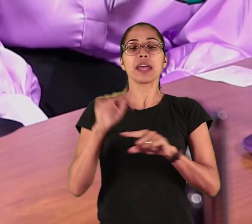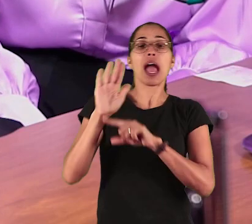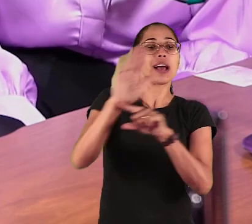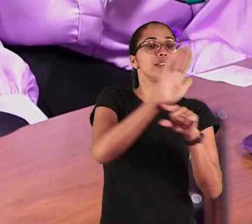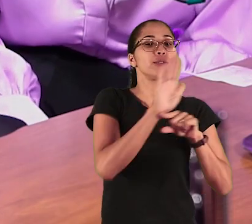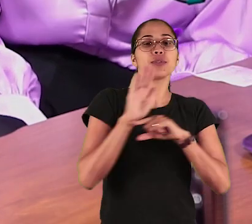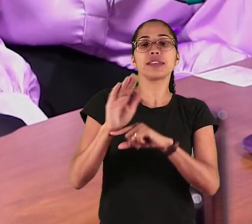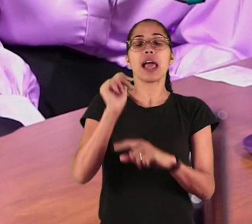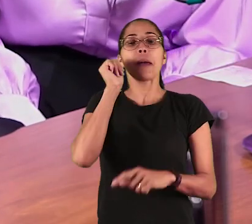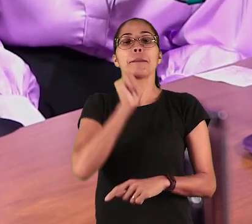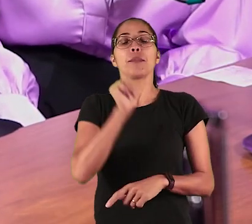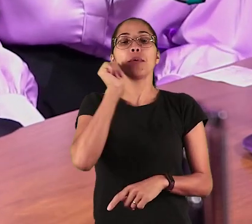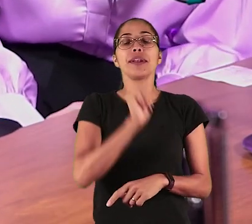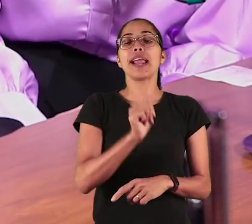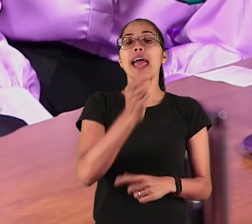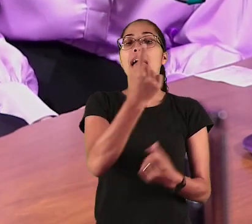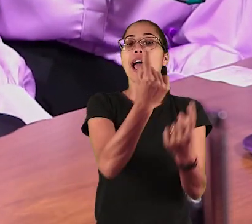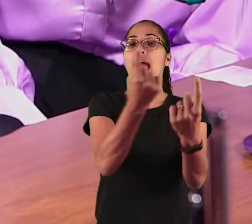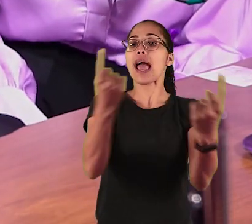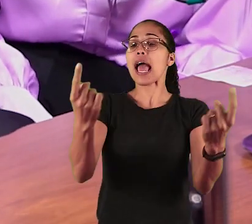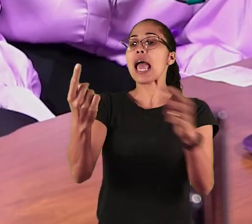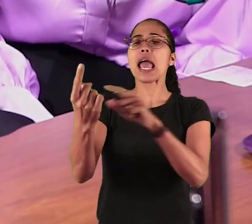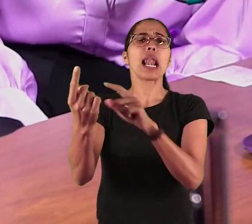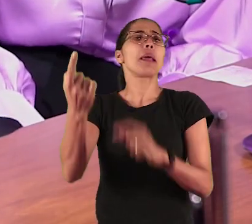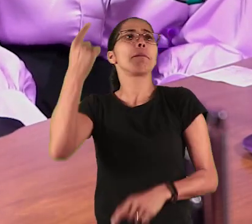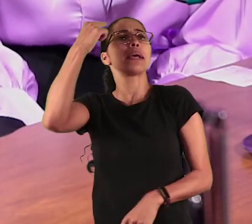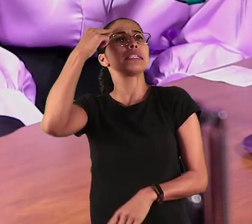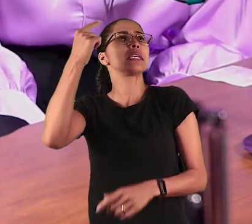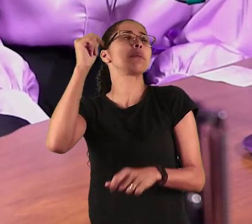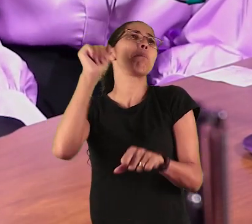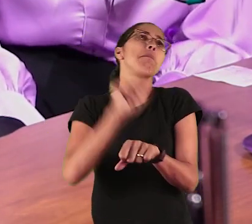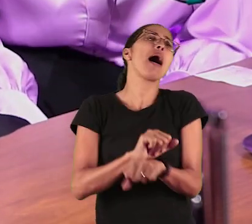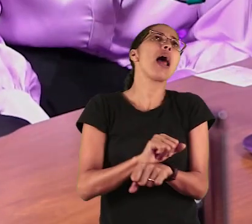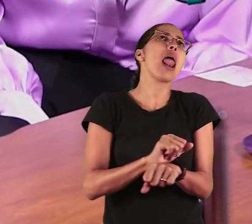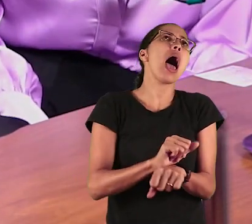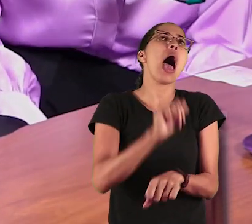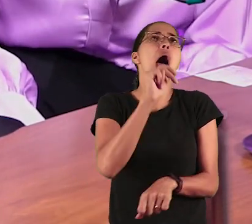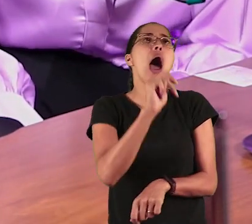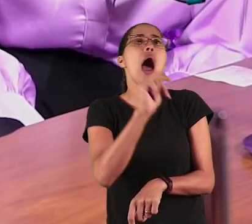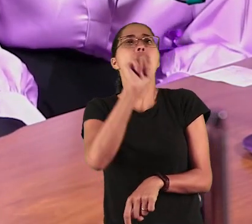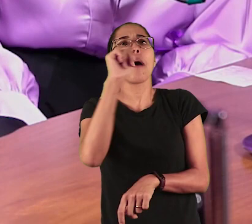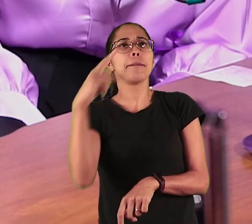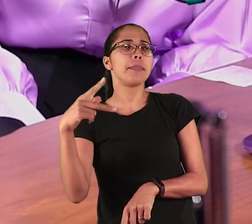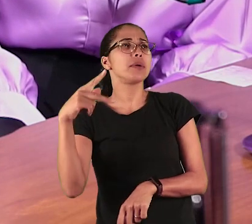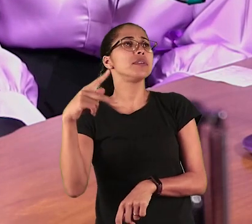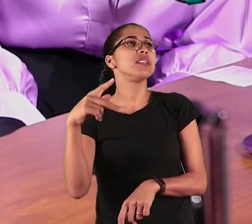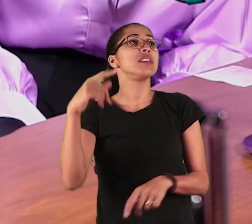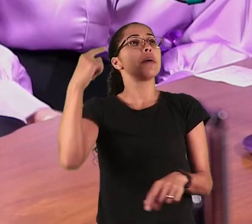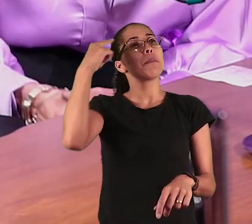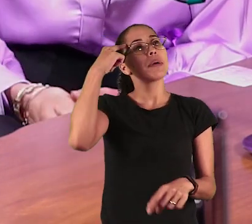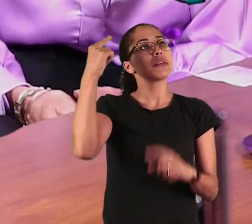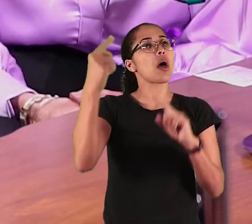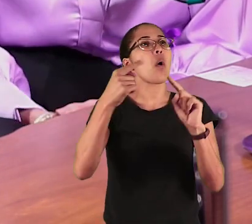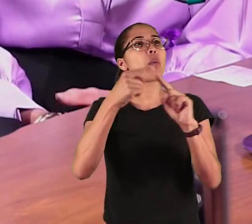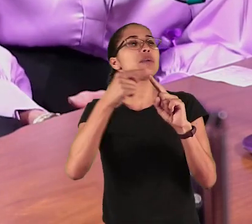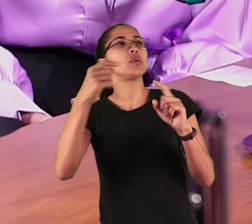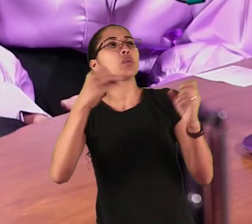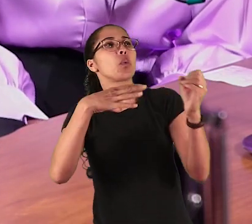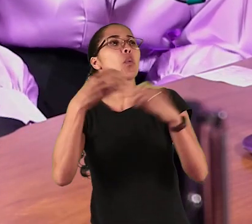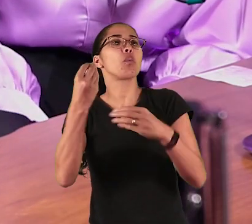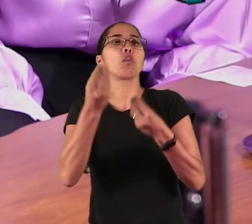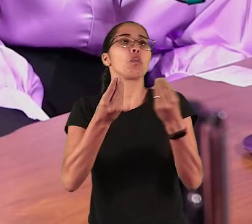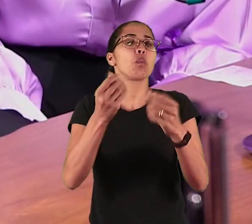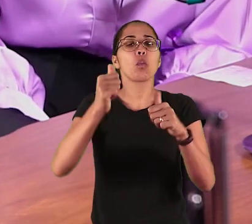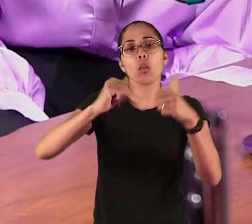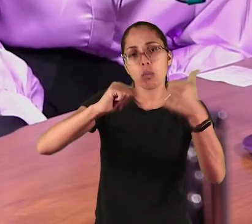e inspirar mulheres que estão num processo de eventualmente né reavaliar os seus propósitos seus